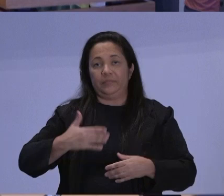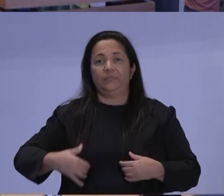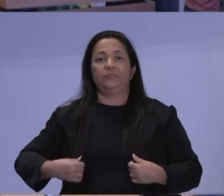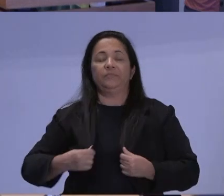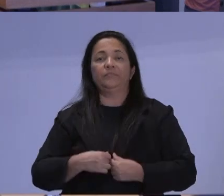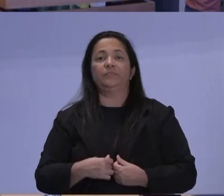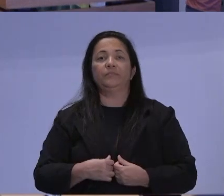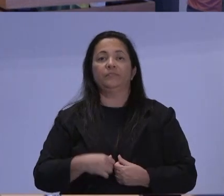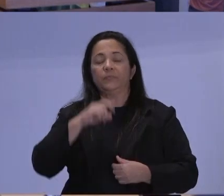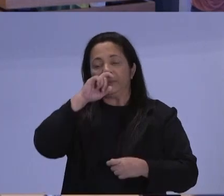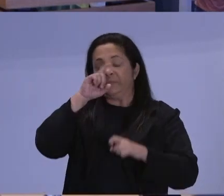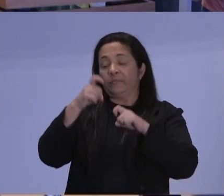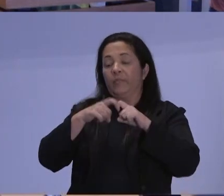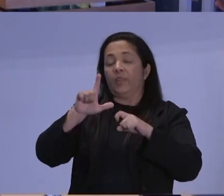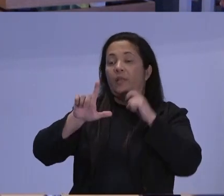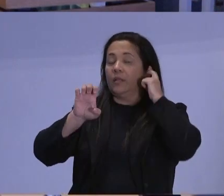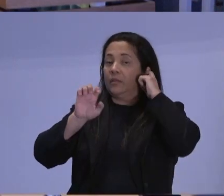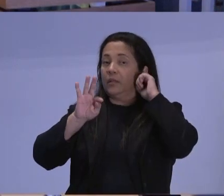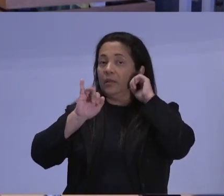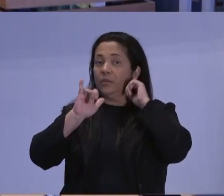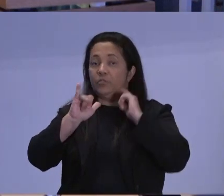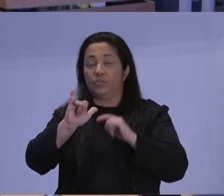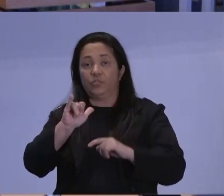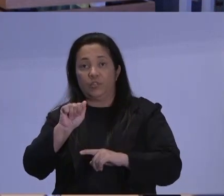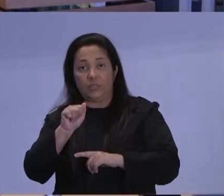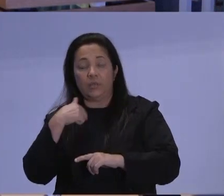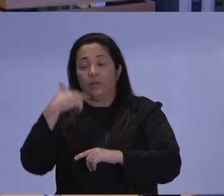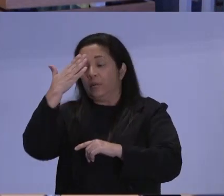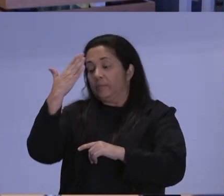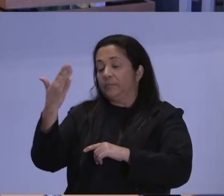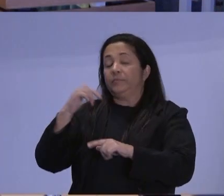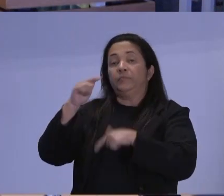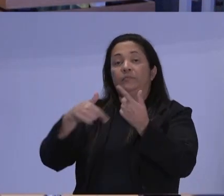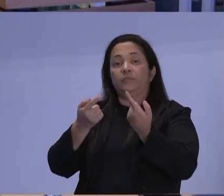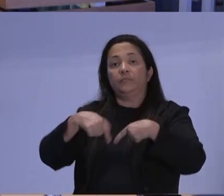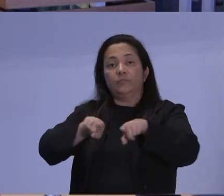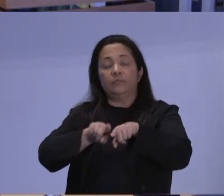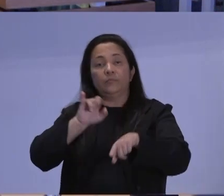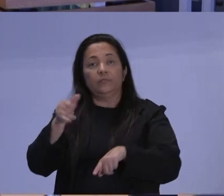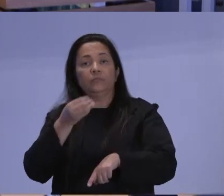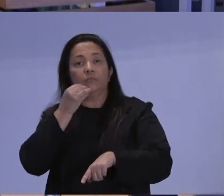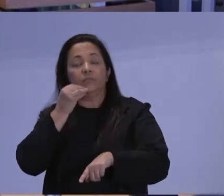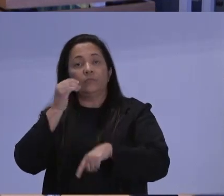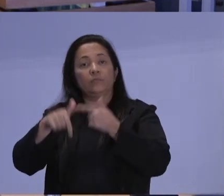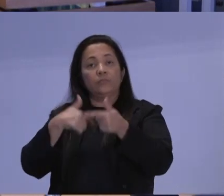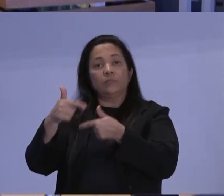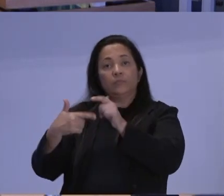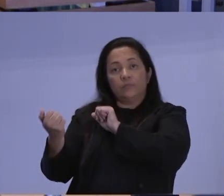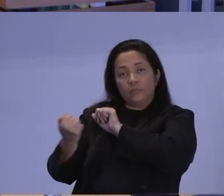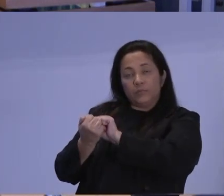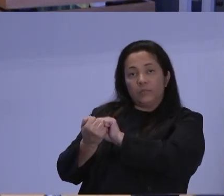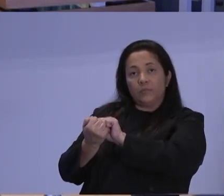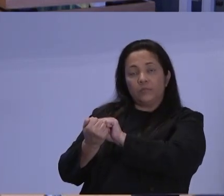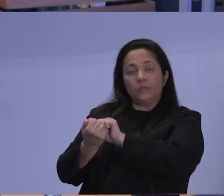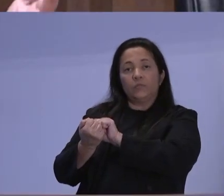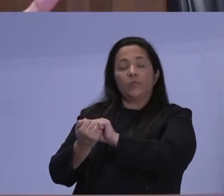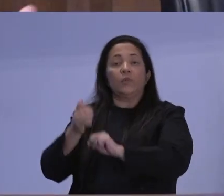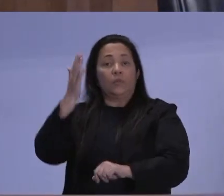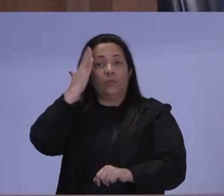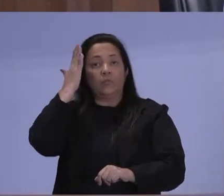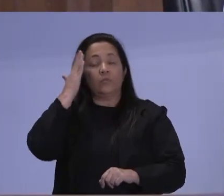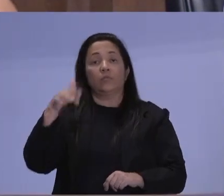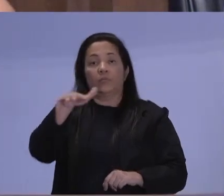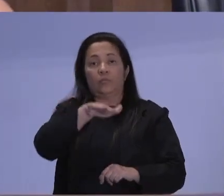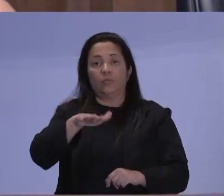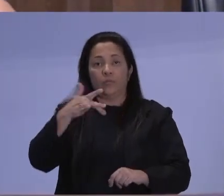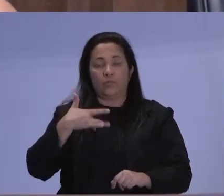Obrigado, doutora Letícia, mais uma vez aí pela parceria, pela oportunidade da gente trabalhar junto nesse tema. A gente sabe que a saúde tem